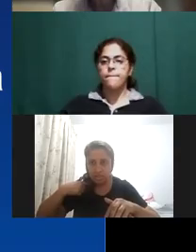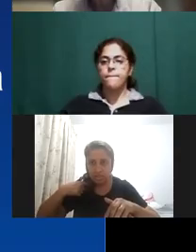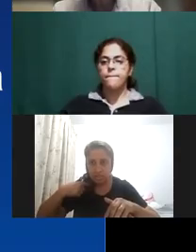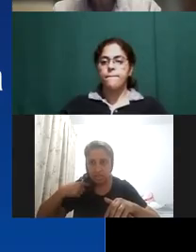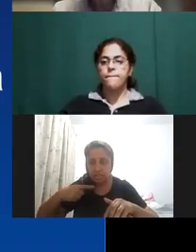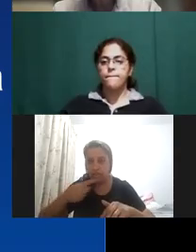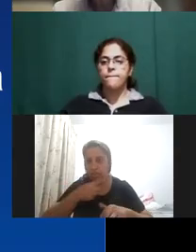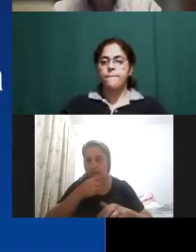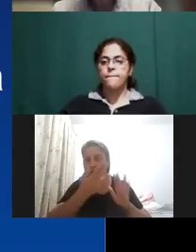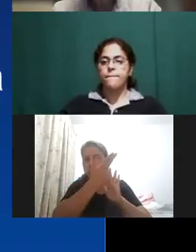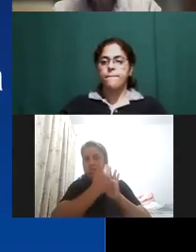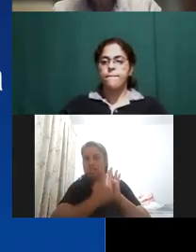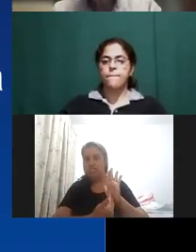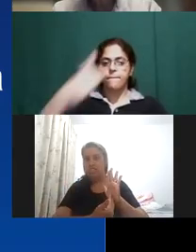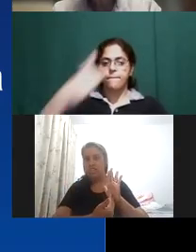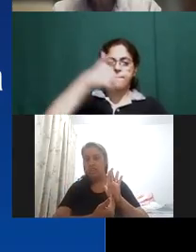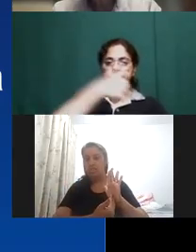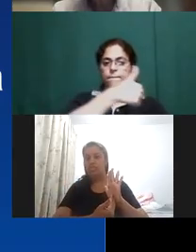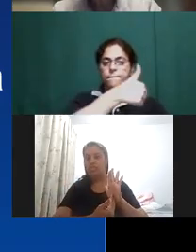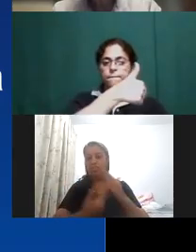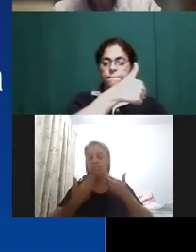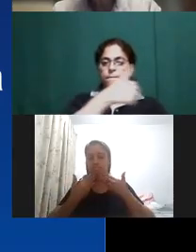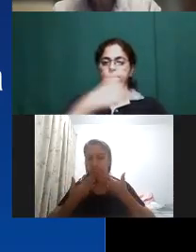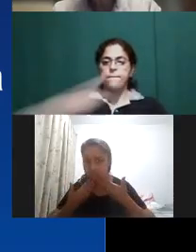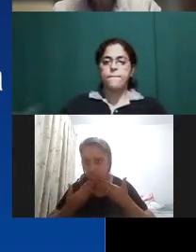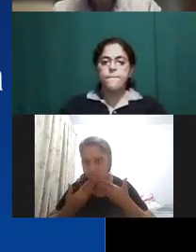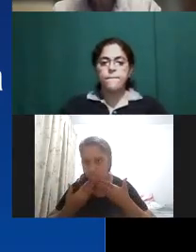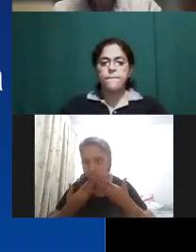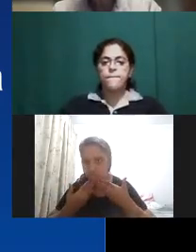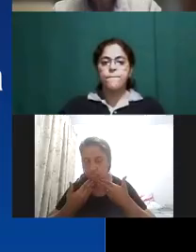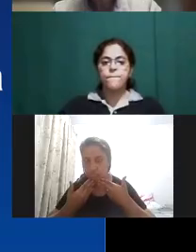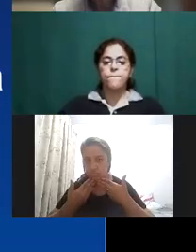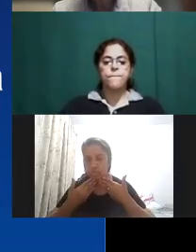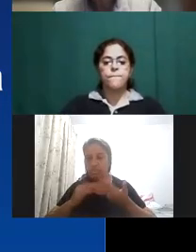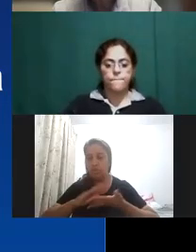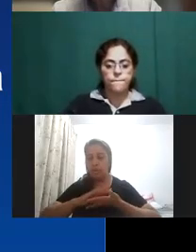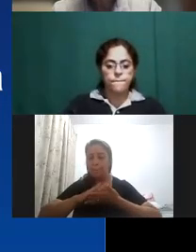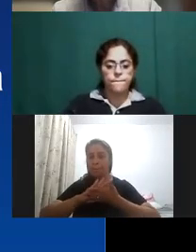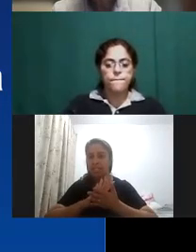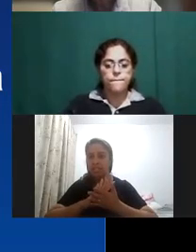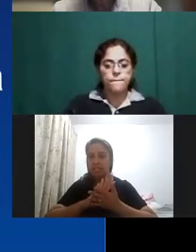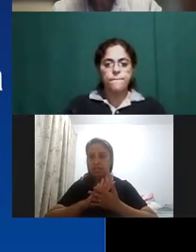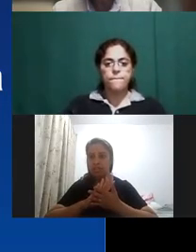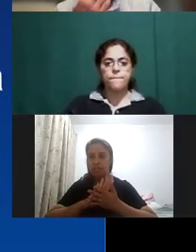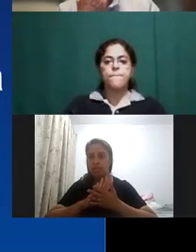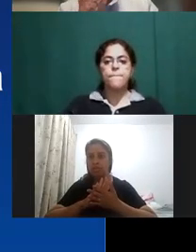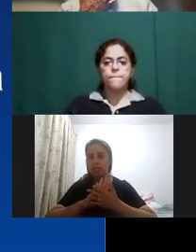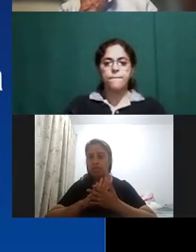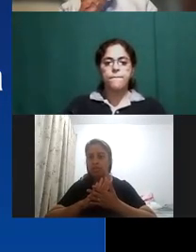coluna cervical alta. Aqui eu estou tensionando meus suboccipitais, tá?